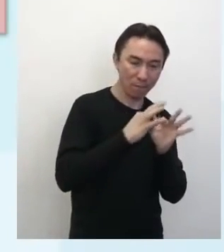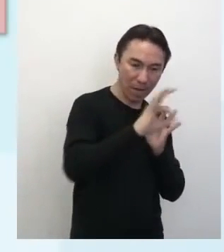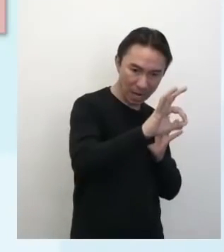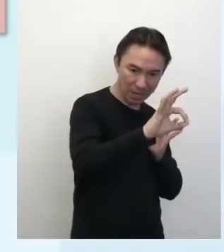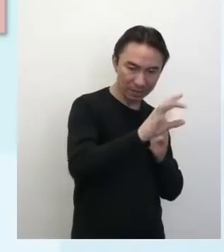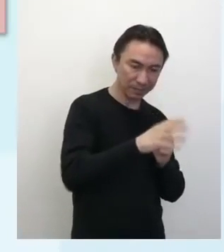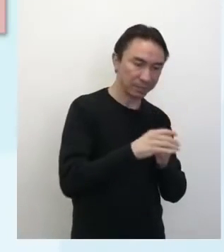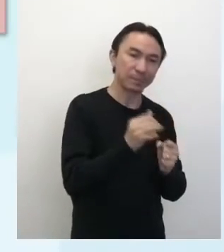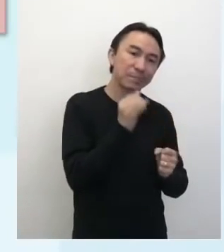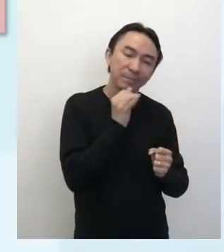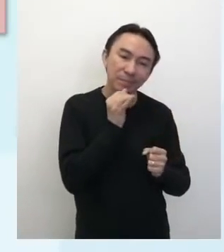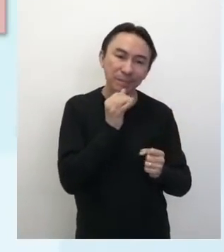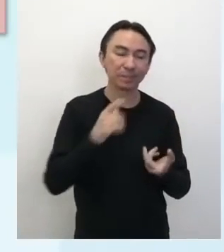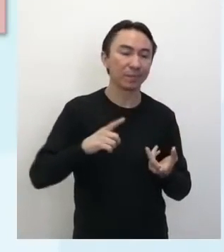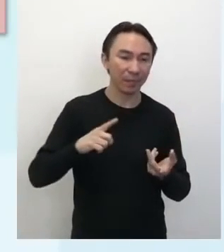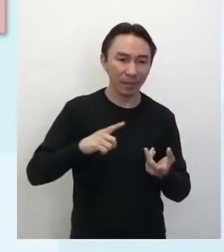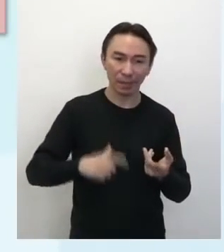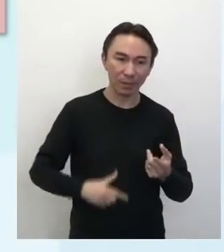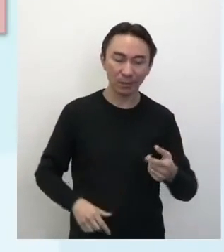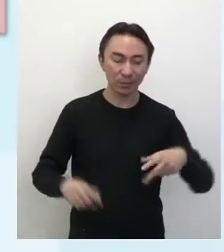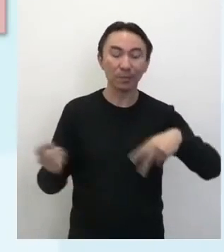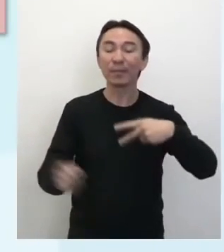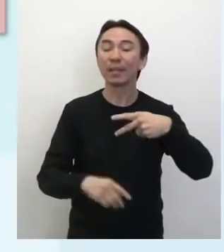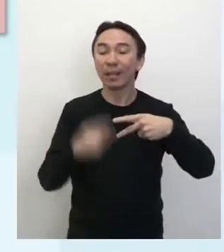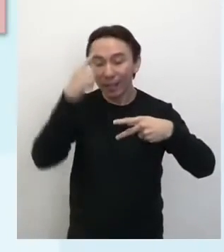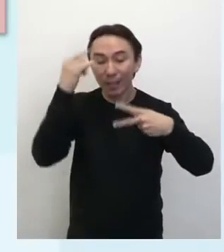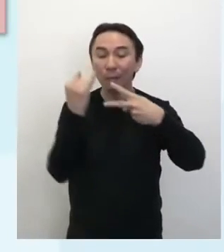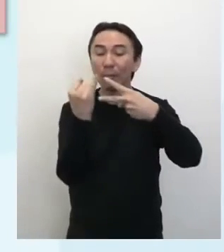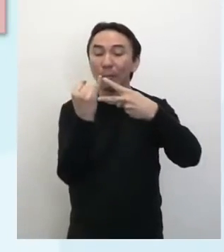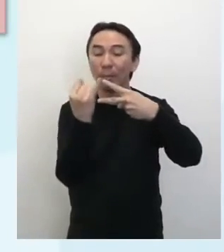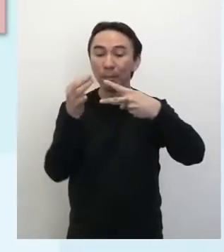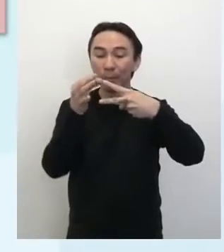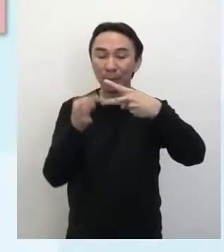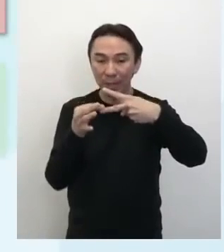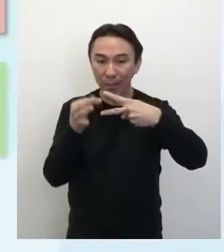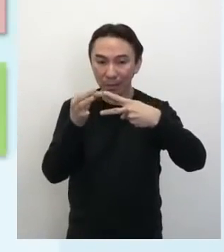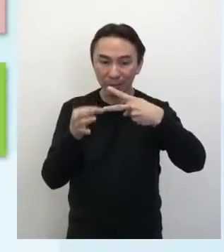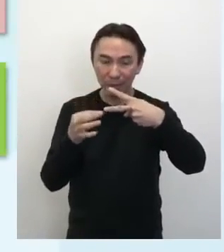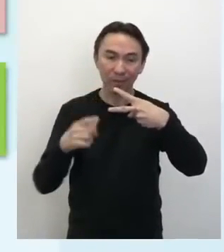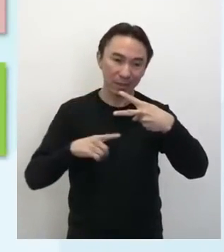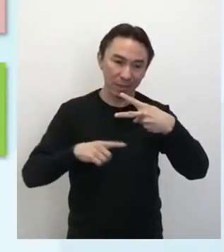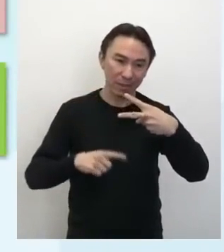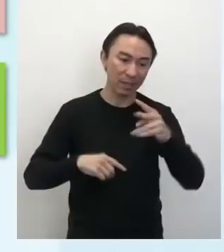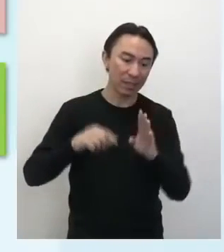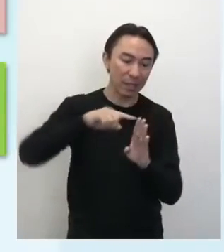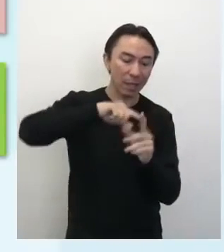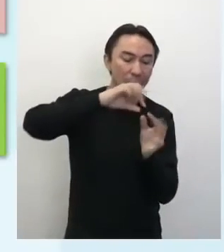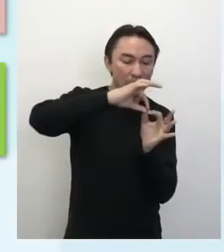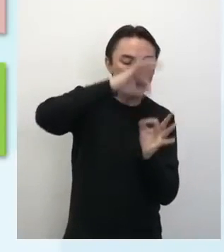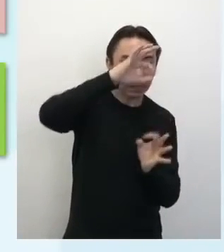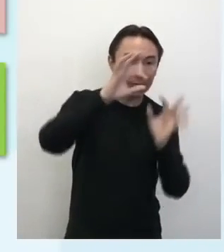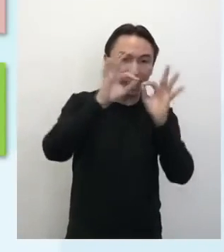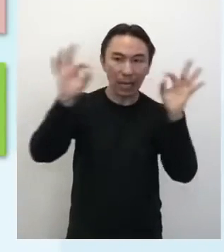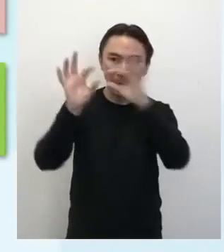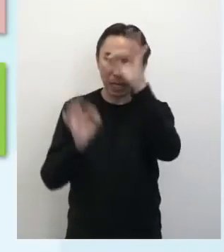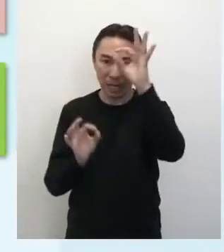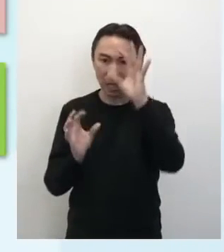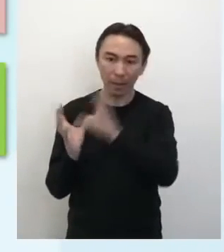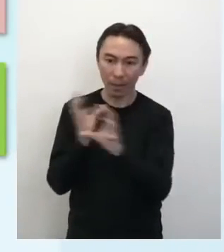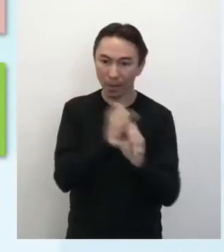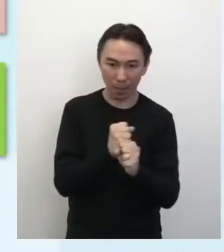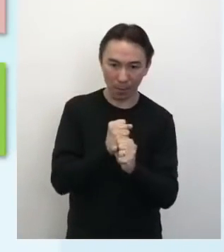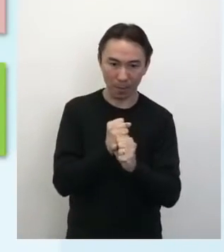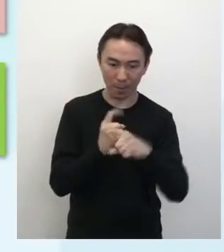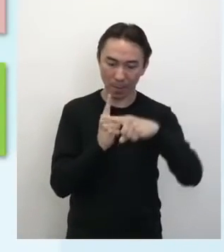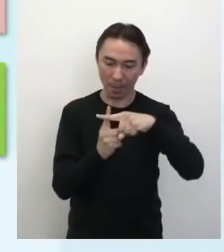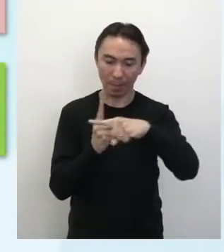figura fechada, ou no caso dos polígonos, a soma dos lados. E aí nós temos também a área, né? Que é a medida